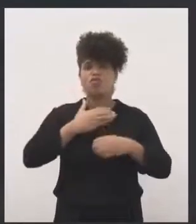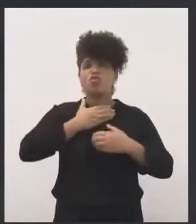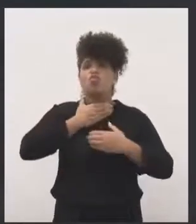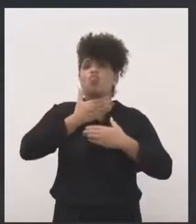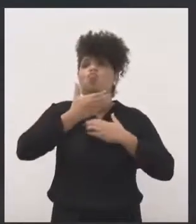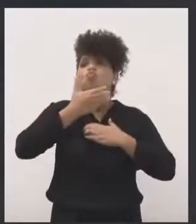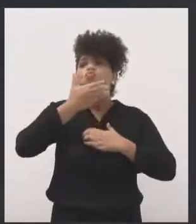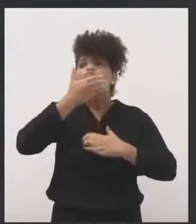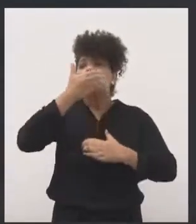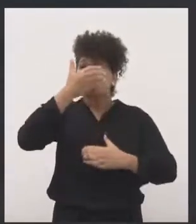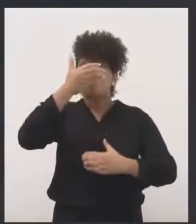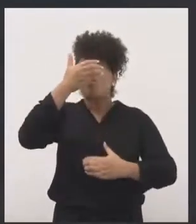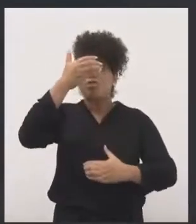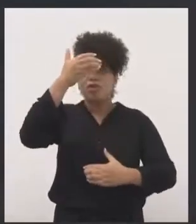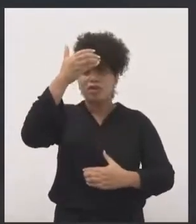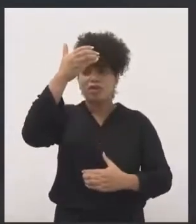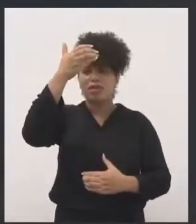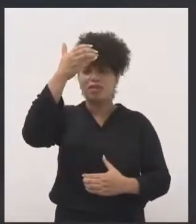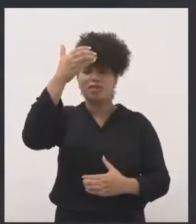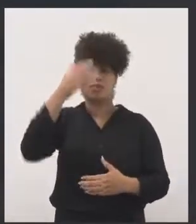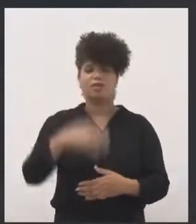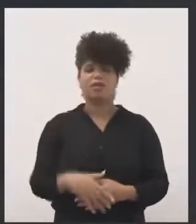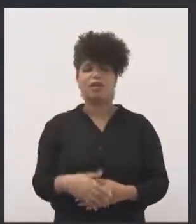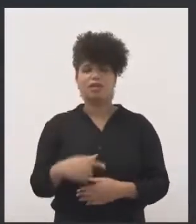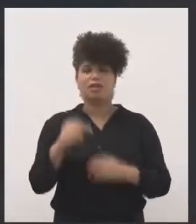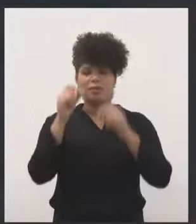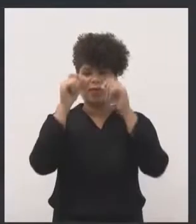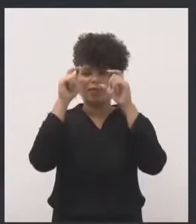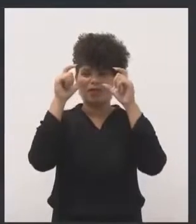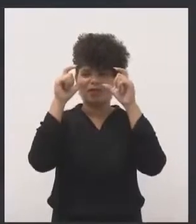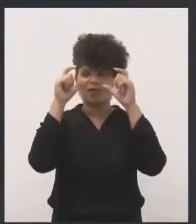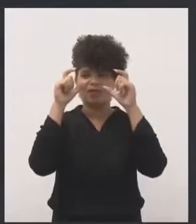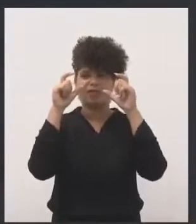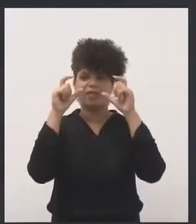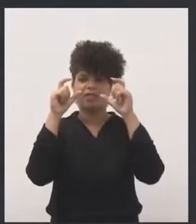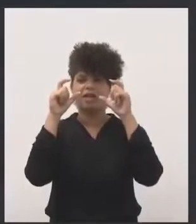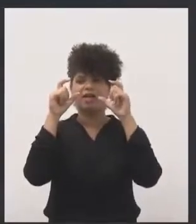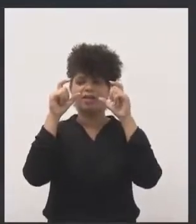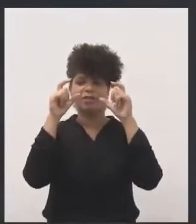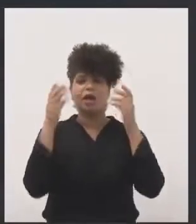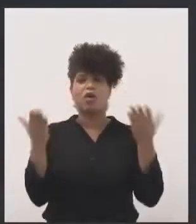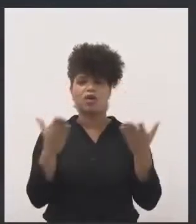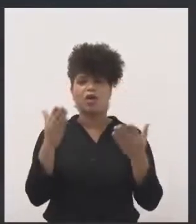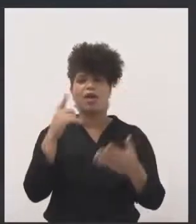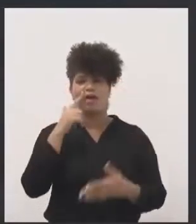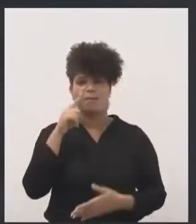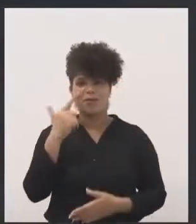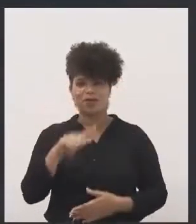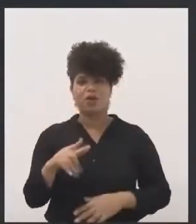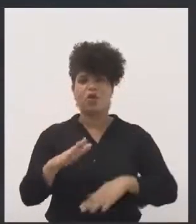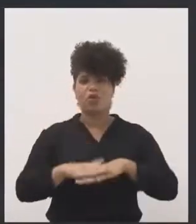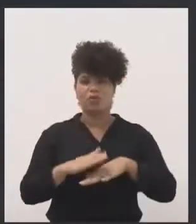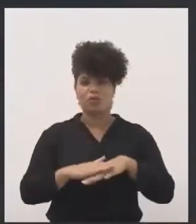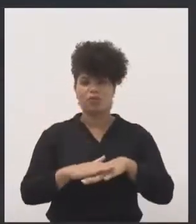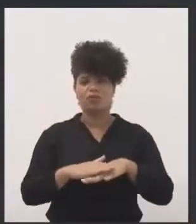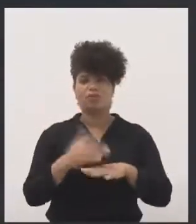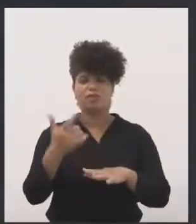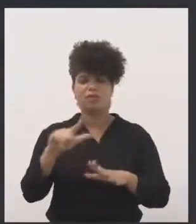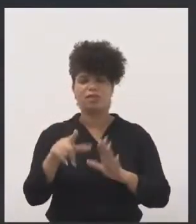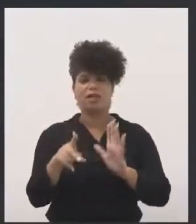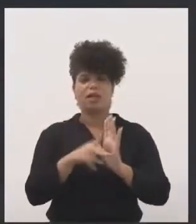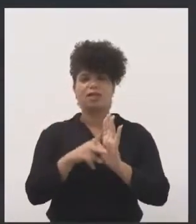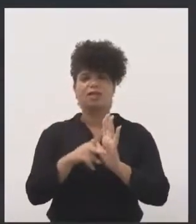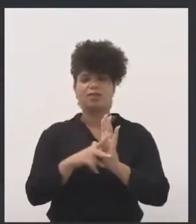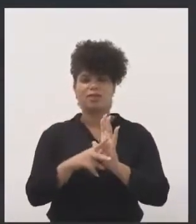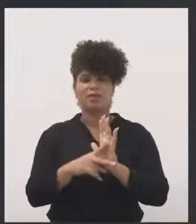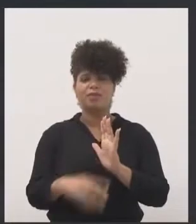muito comprido e os olhos grandes. Eu sou um braquiossauro. Todo mundo na minha